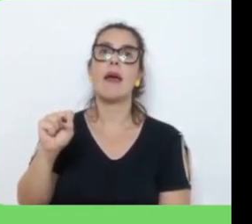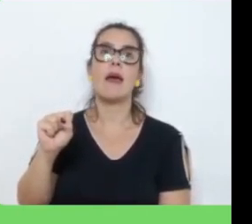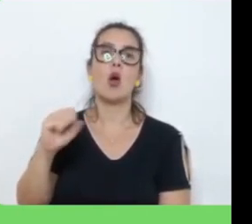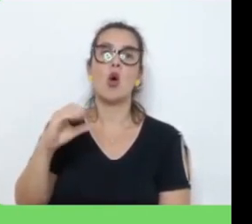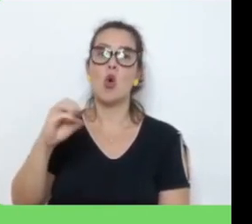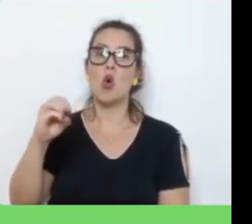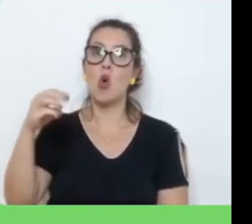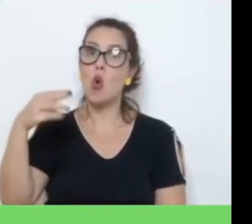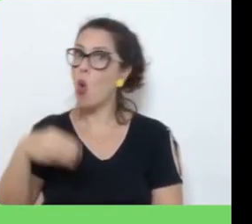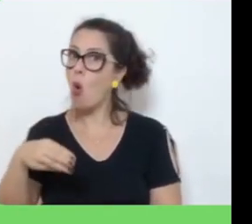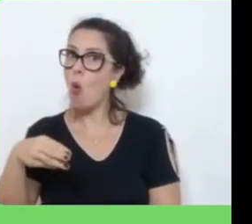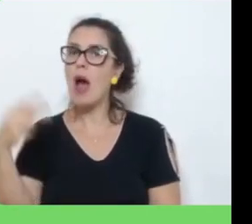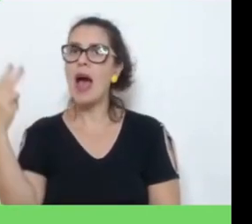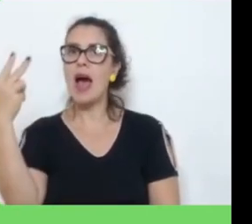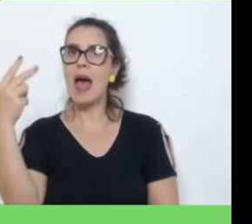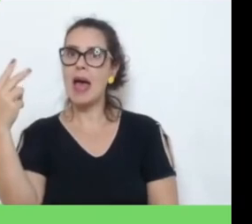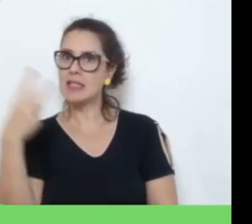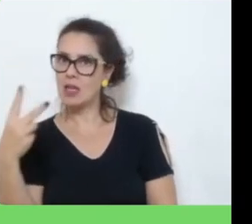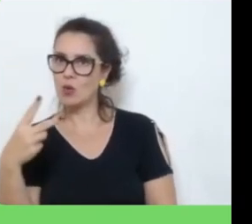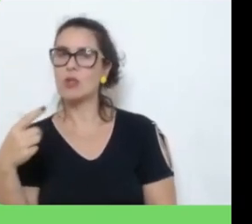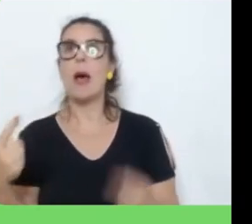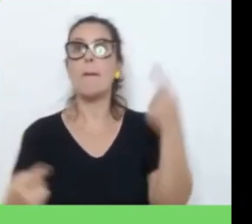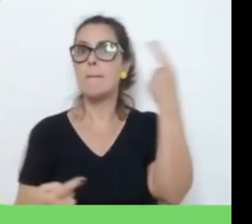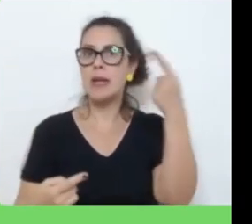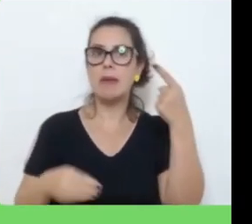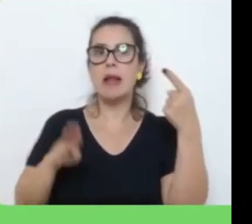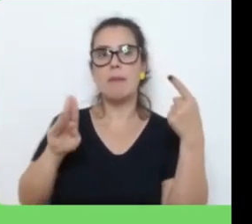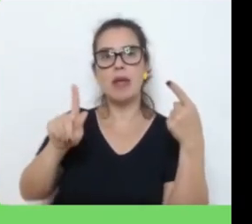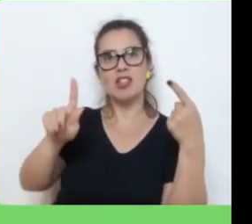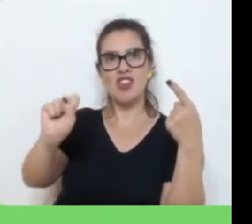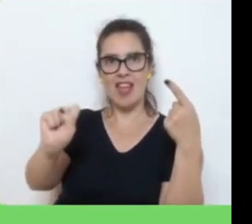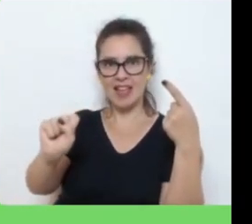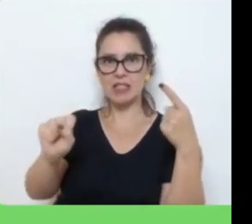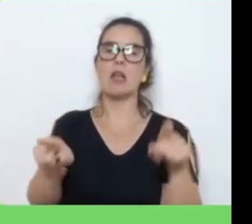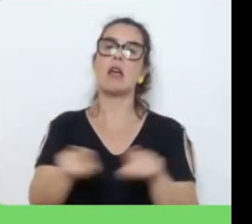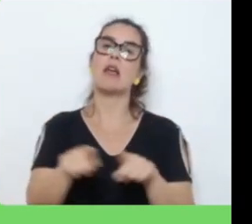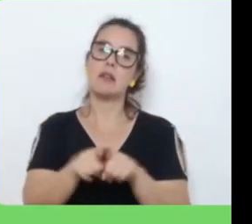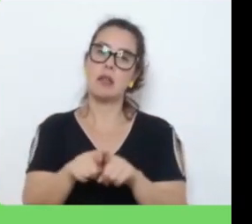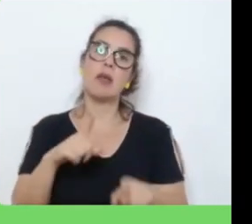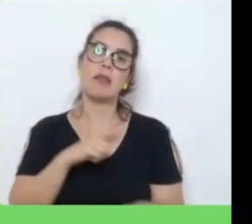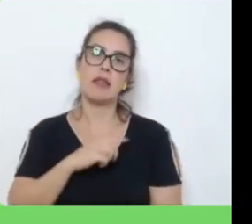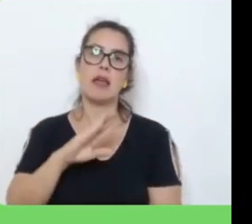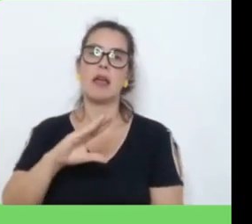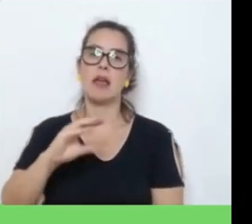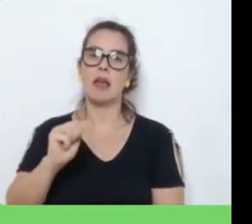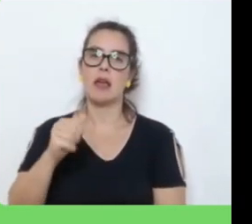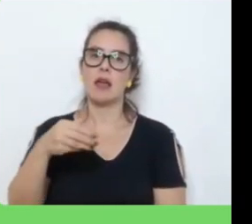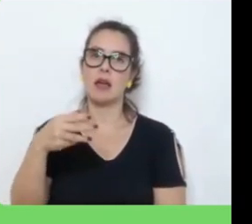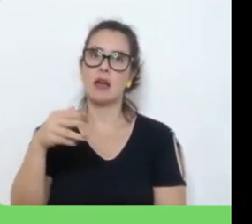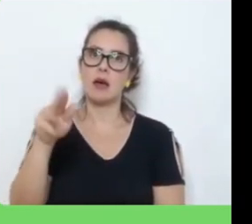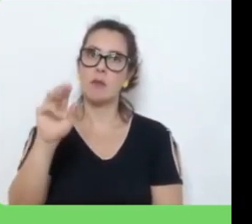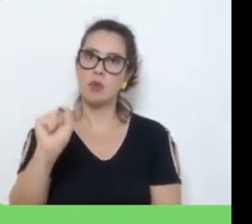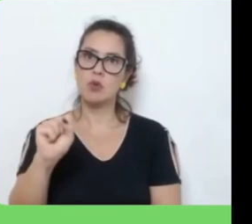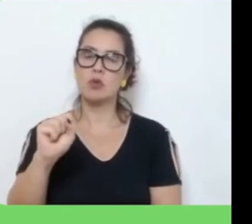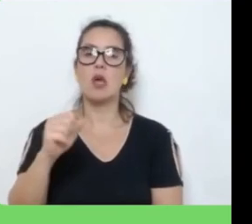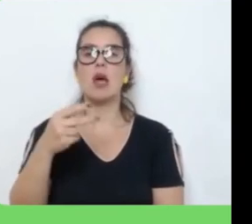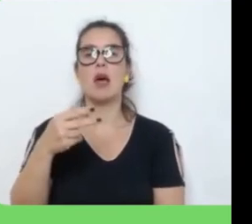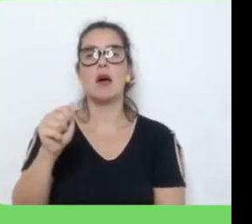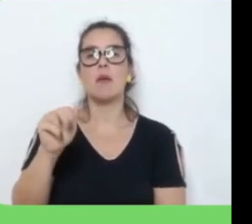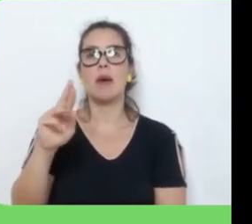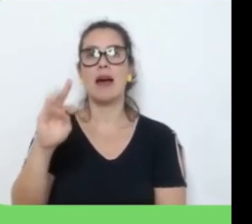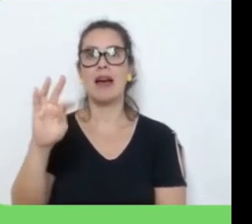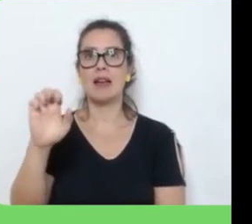gente vai ter aí também o aumento aos poucos dos eventos tem a Campus Pari que é muito importante foi um evento que surgiu na Espanha e veio no Brasil